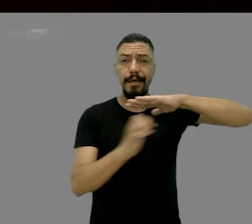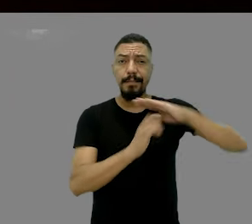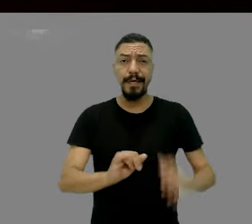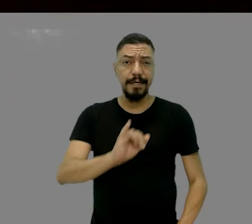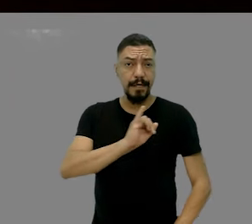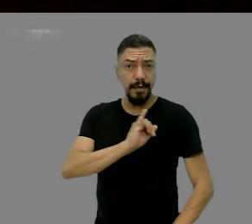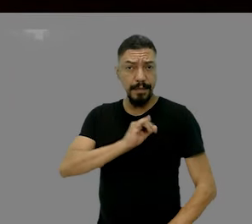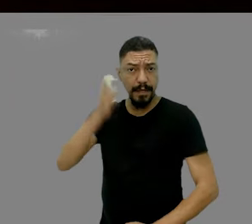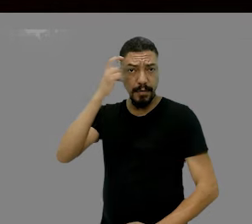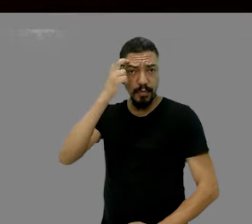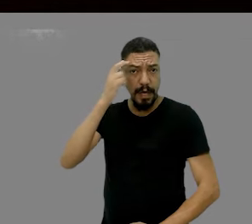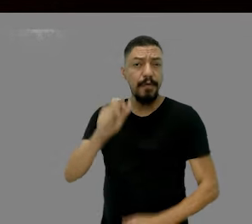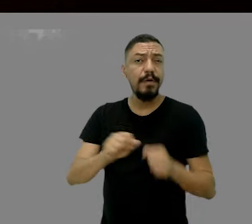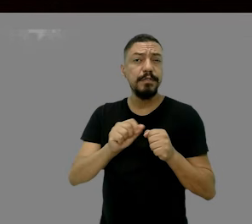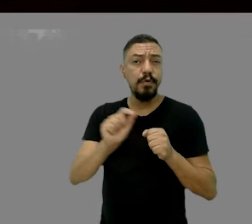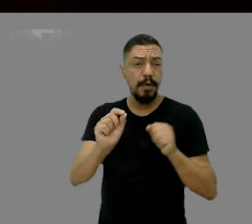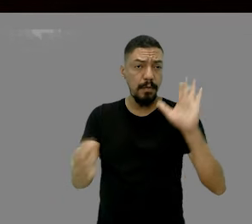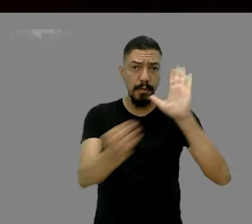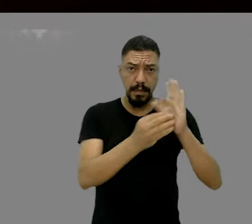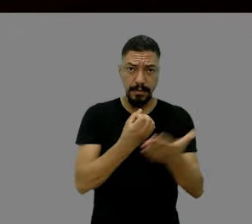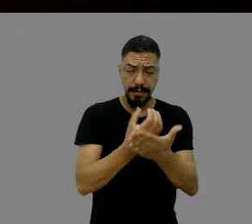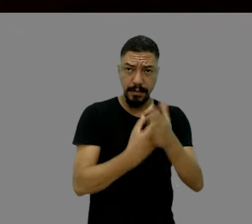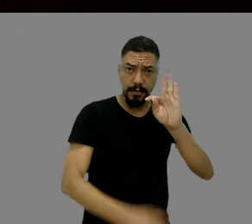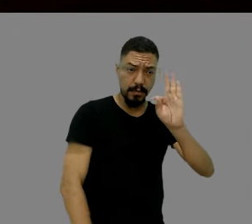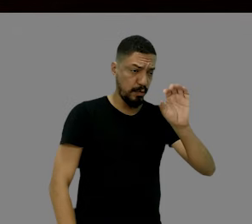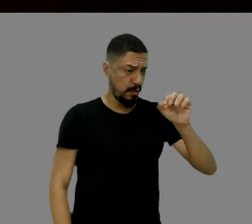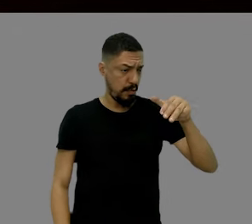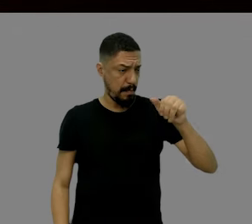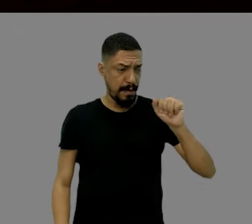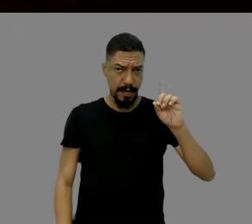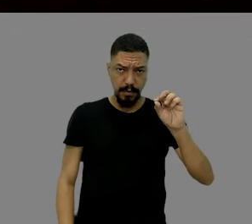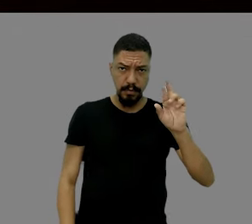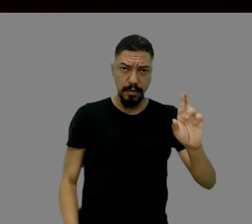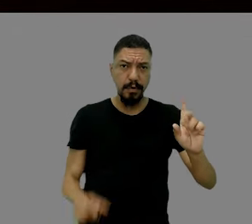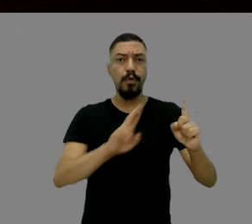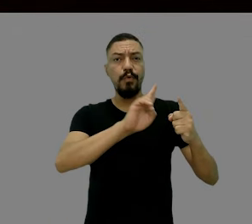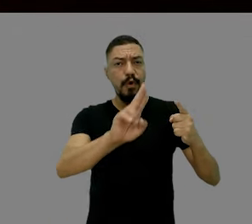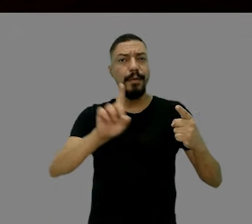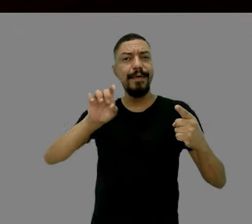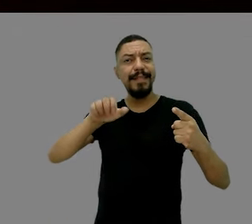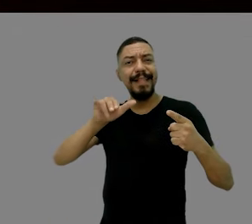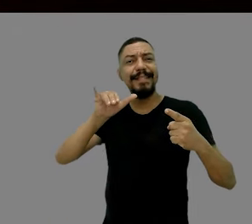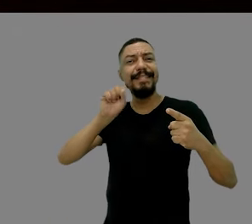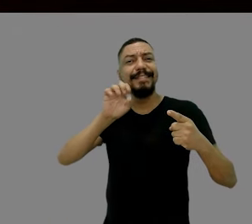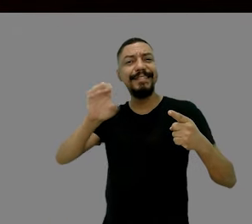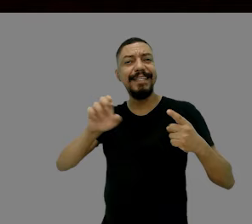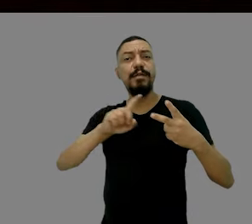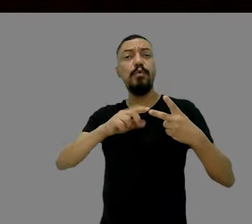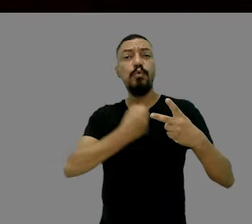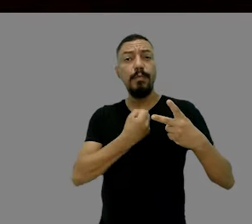Zabo, CPF XYZ, e vai emitir. E aí eu tenho Denise